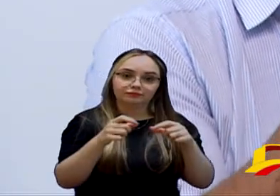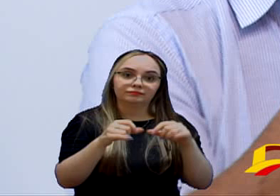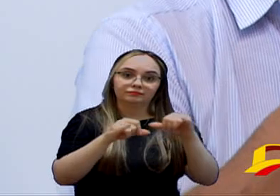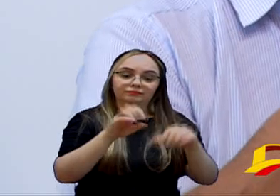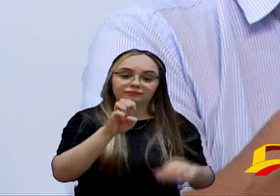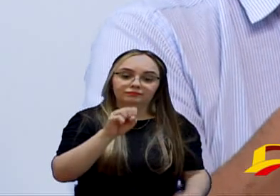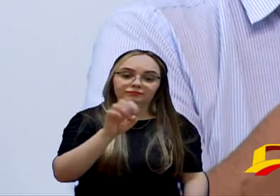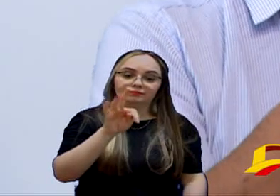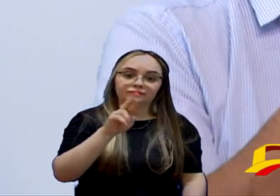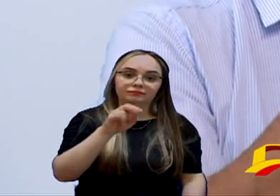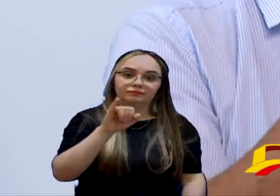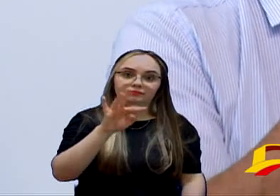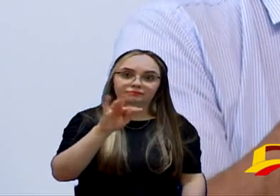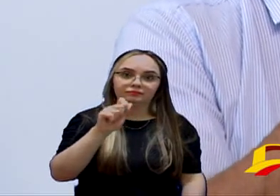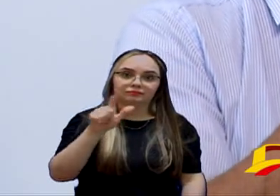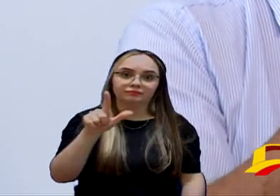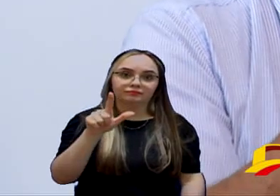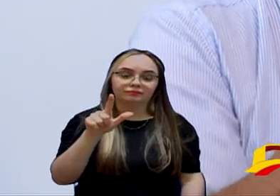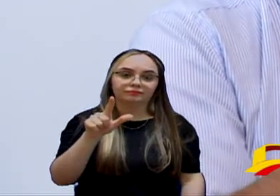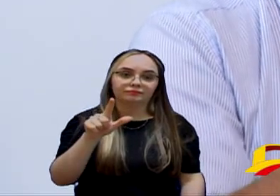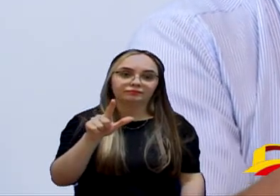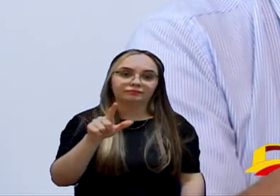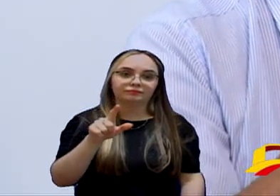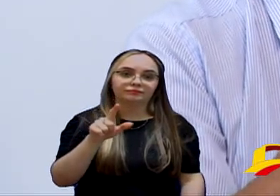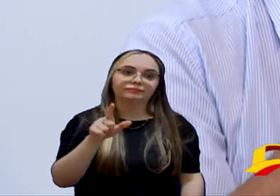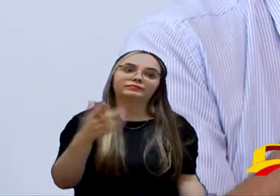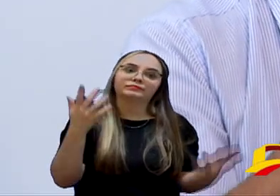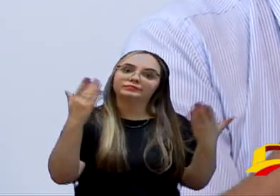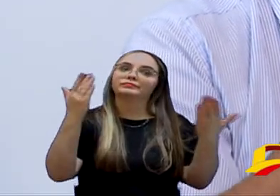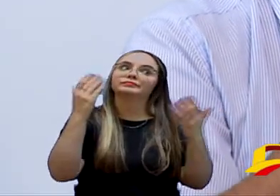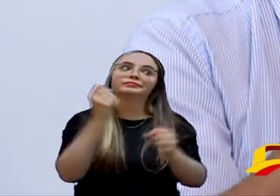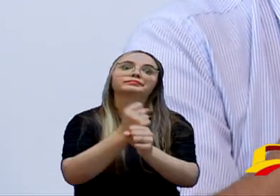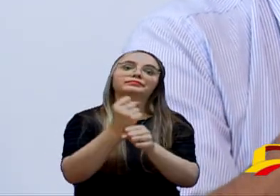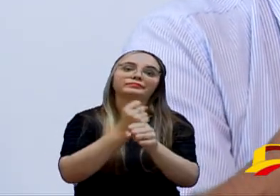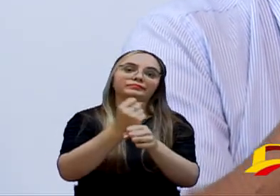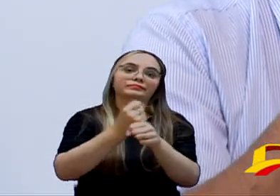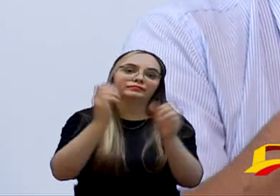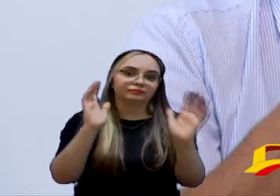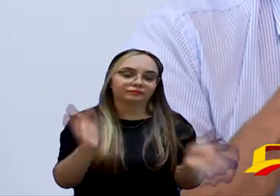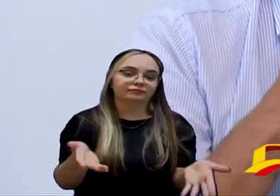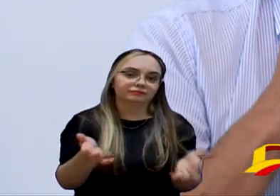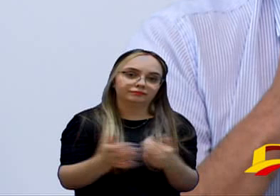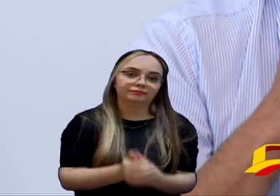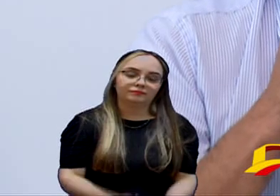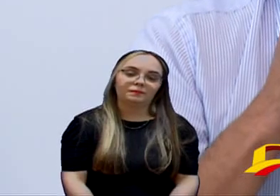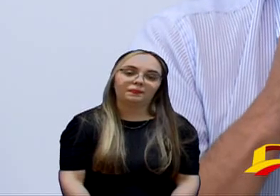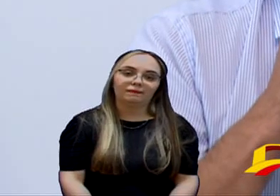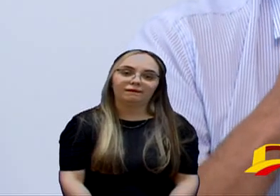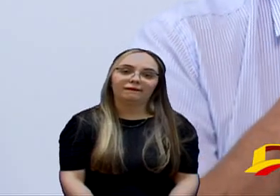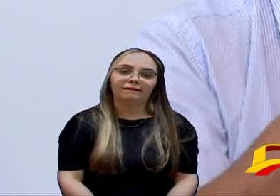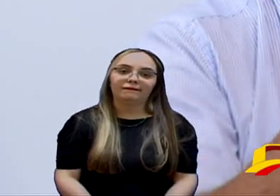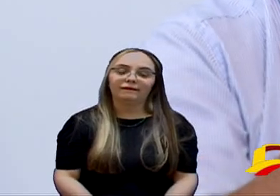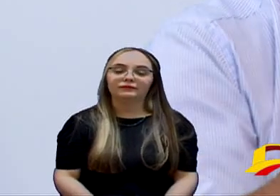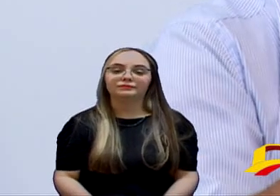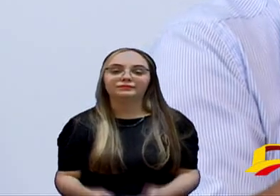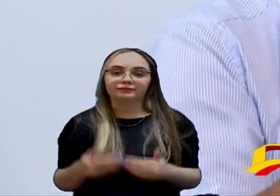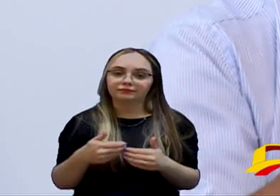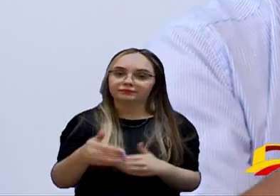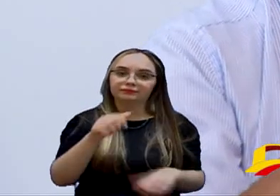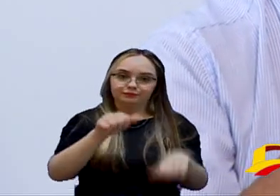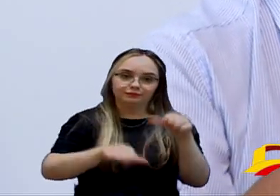a revitalização Você conhece o mercado é mercado Extra finalmente depois de anos depois de anos vai